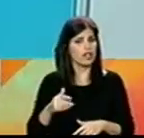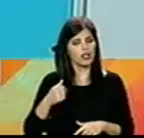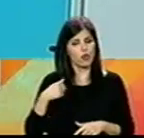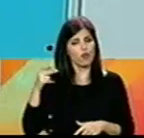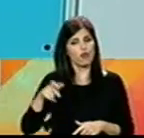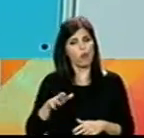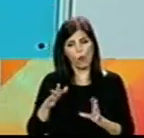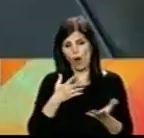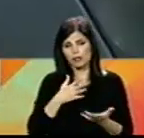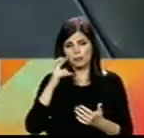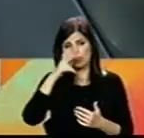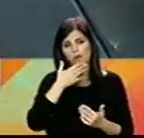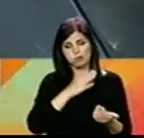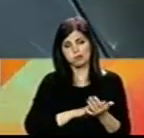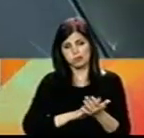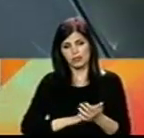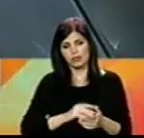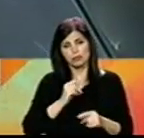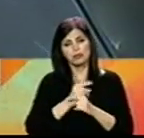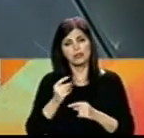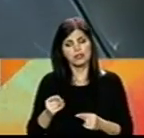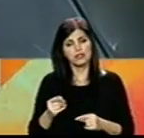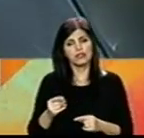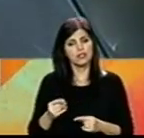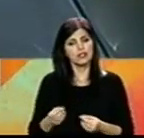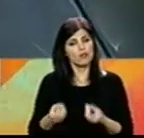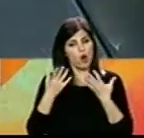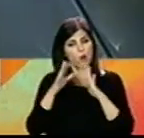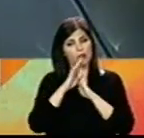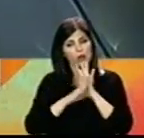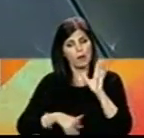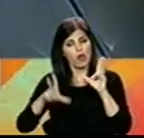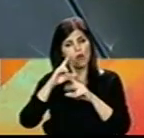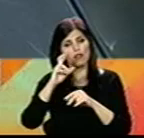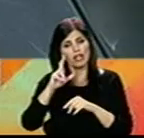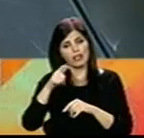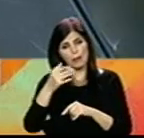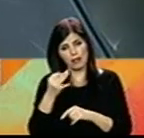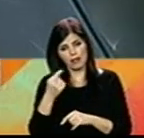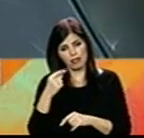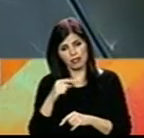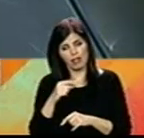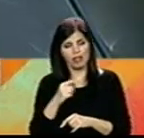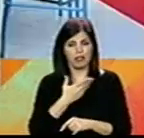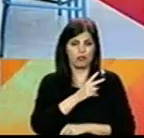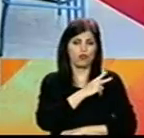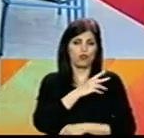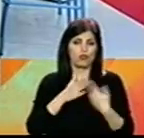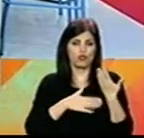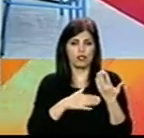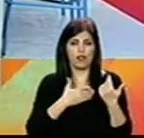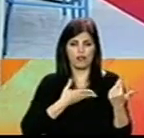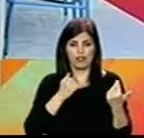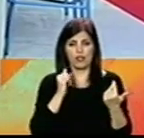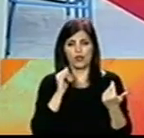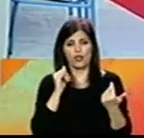estive quase para ir a este restaurante porque vai aparecer um programa novo na RTP. Onde está o chefe Diogo? Sim. Pertence a um